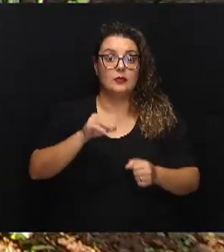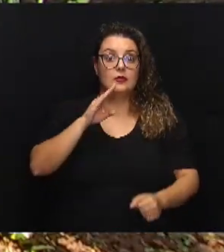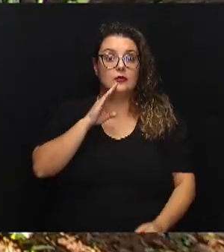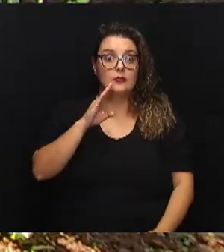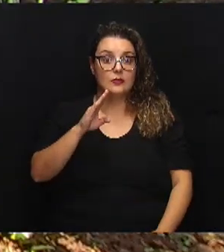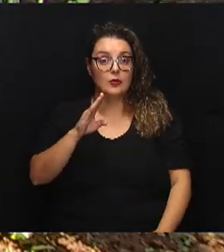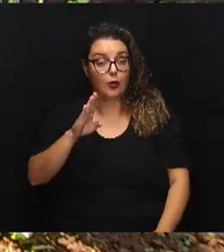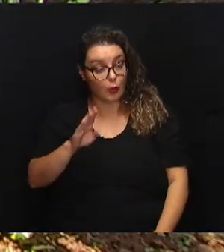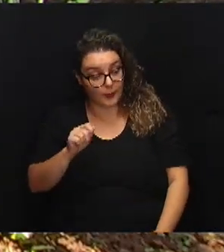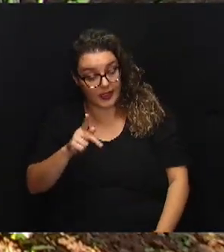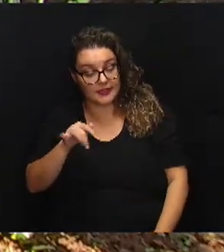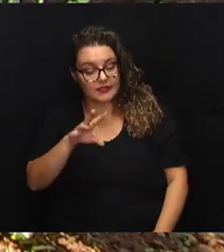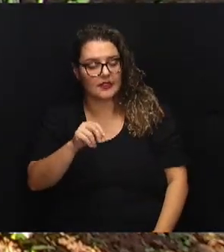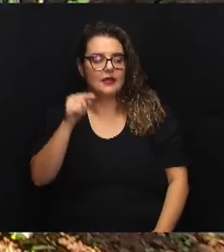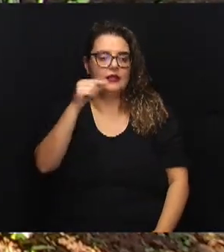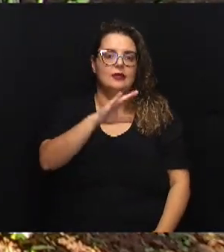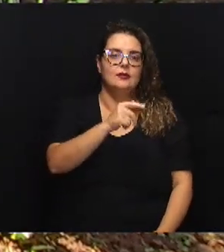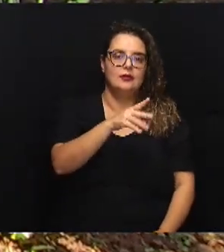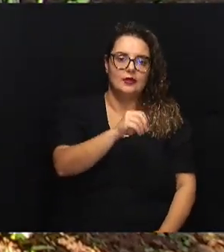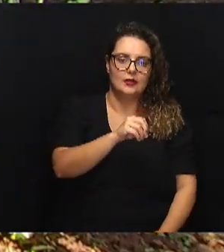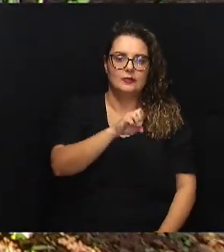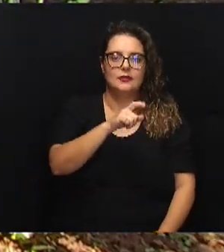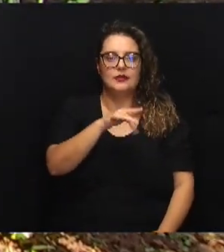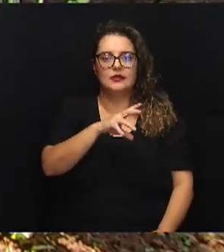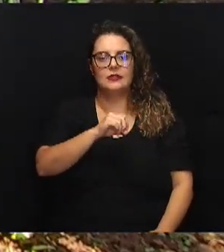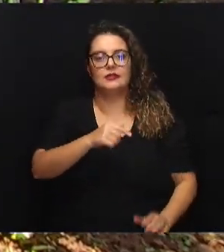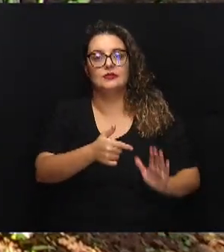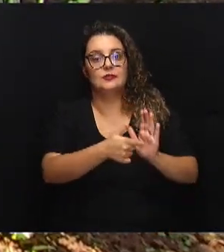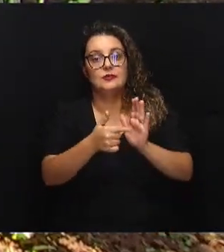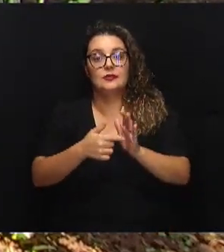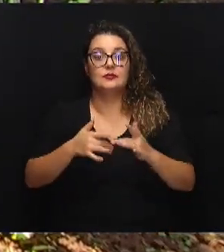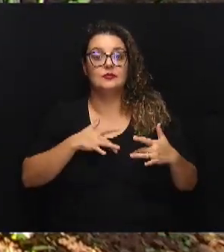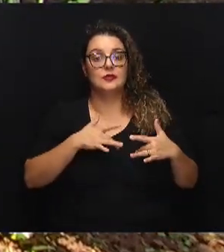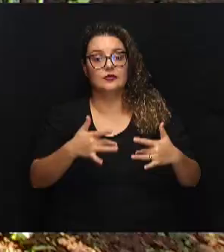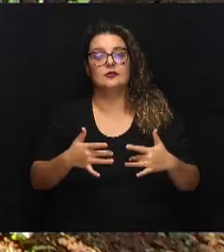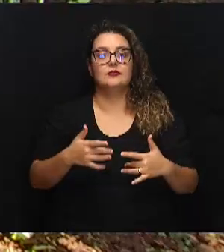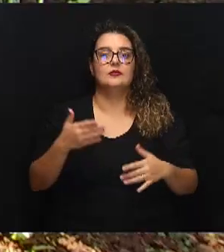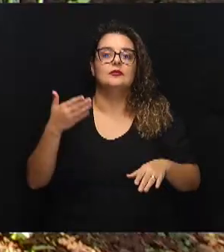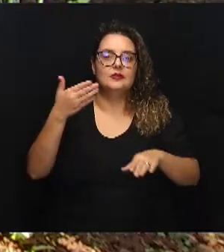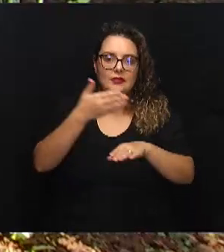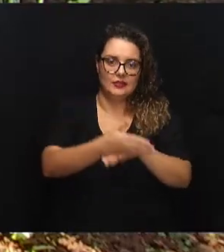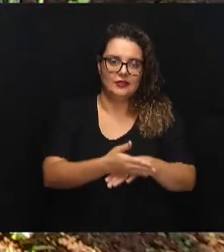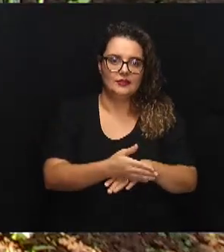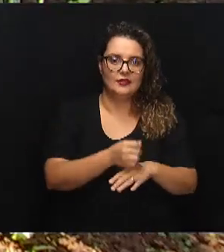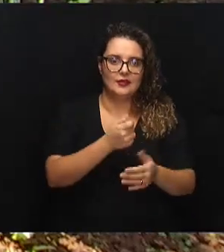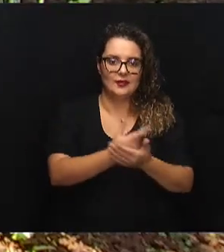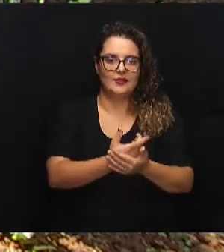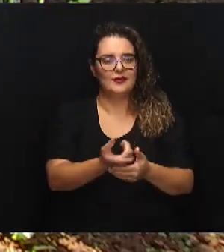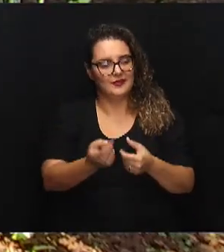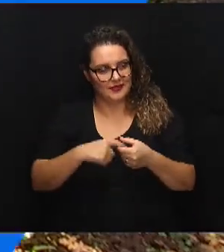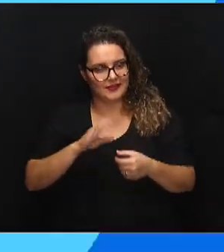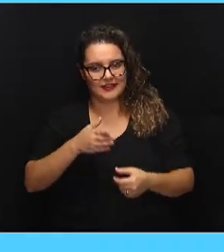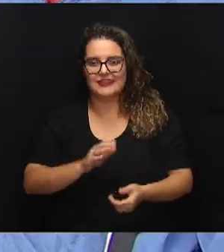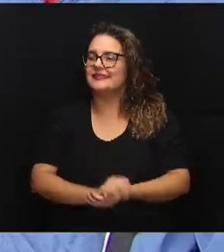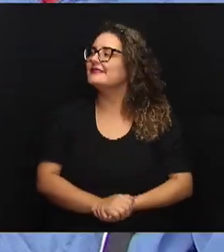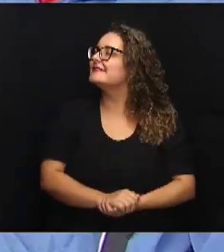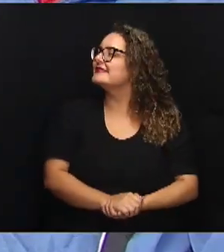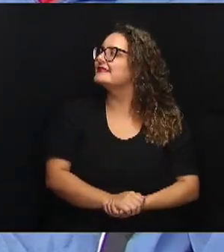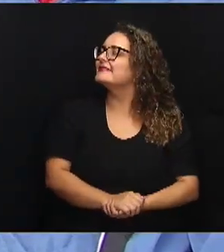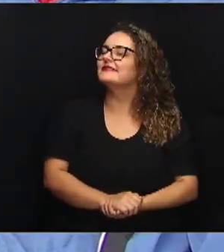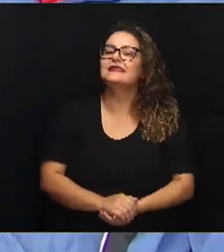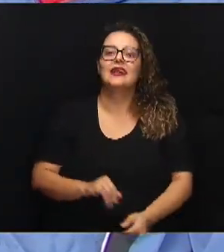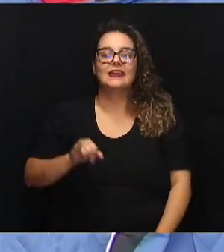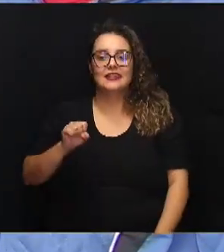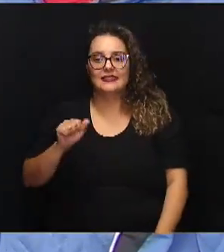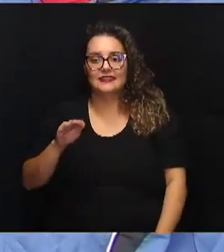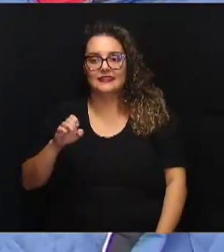lá no Campos Elíseos e vamos mostrar agora para o pessoal, para quem quiser doar ou ir lá fazer as suas comprinhas e a gente já volta. A Isabel